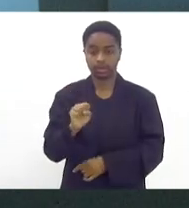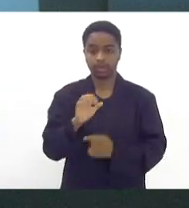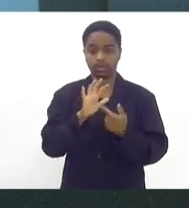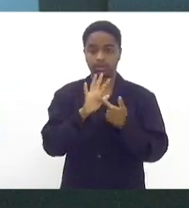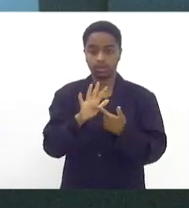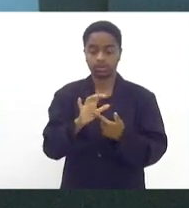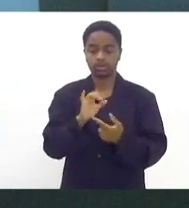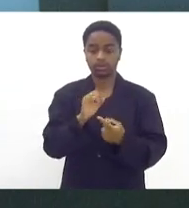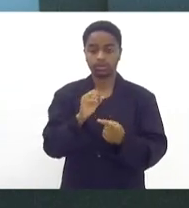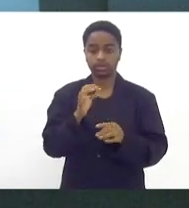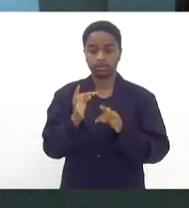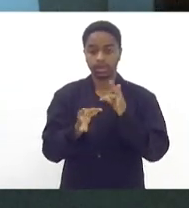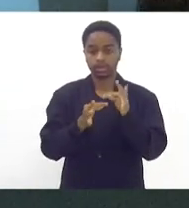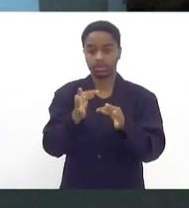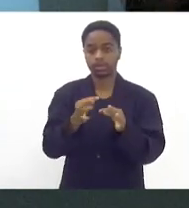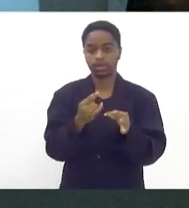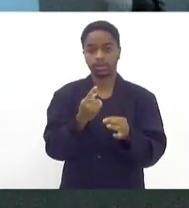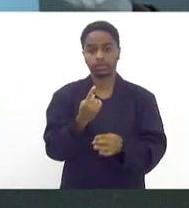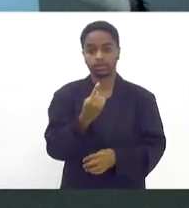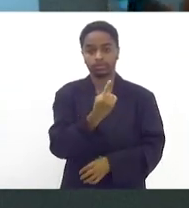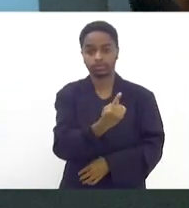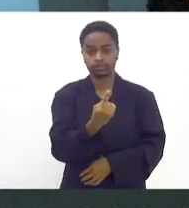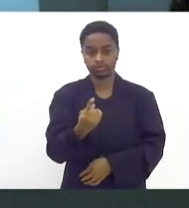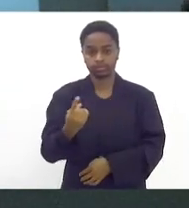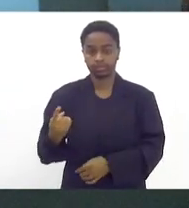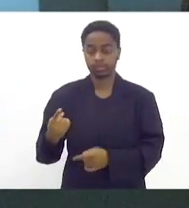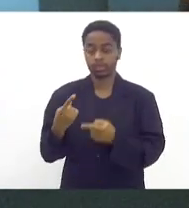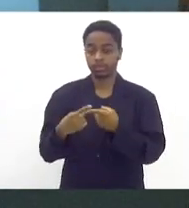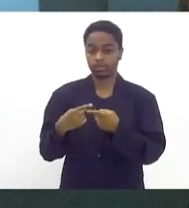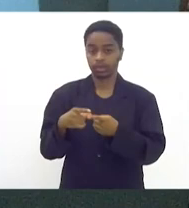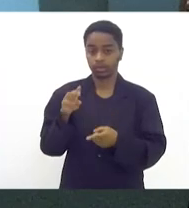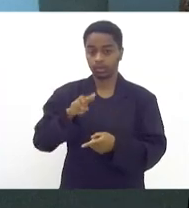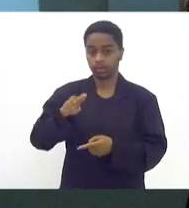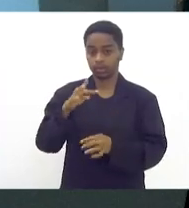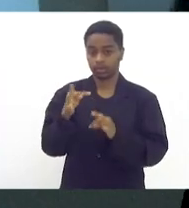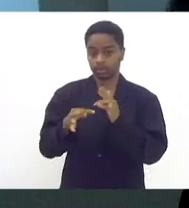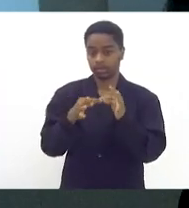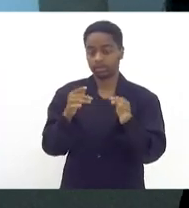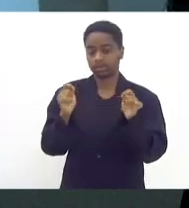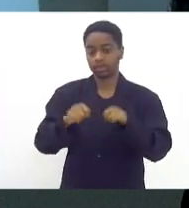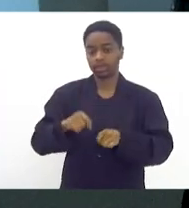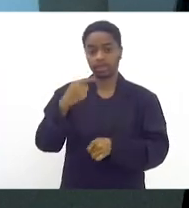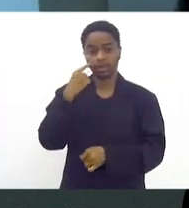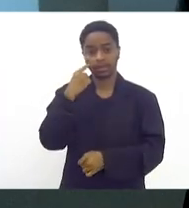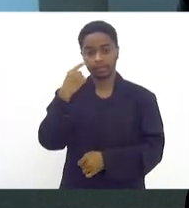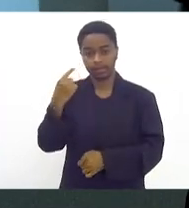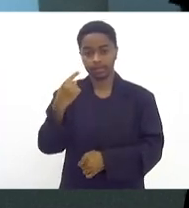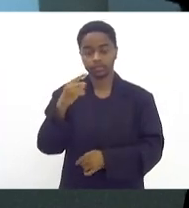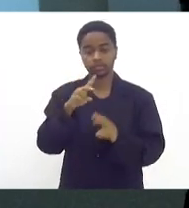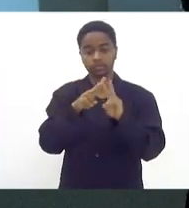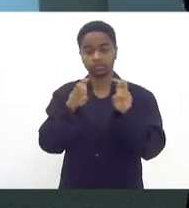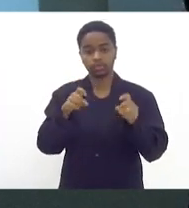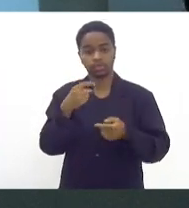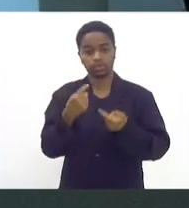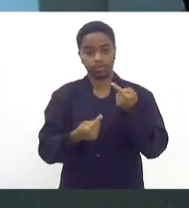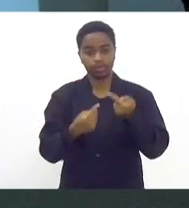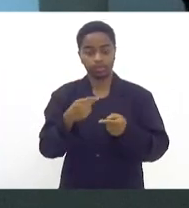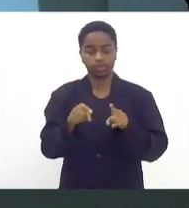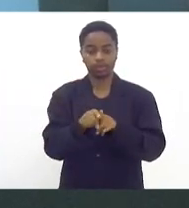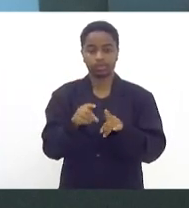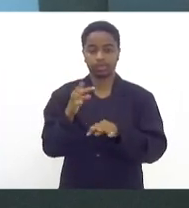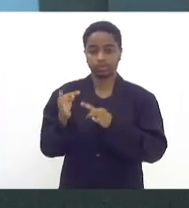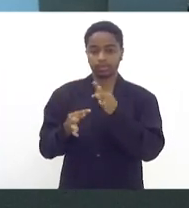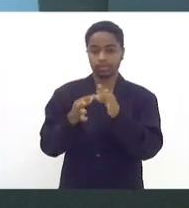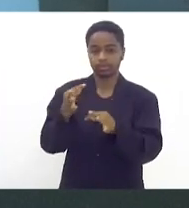individualizado para que a gente a partir desse tratamento individualizado possa pensar em uma política e um tratamento e uma